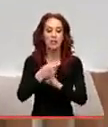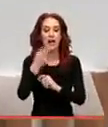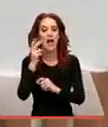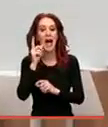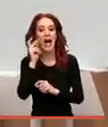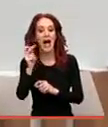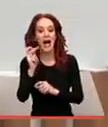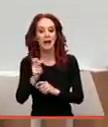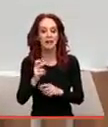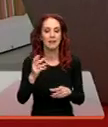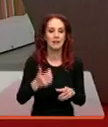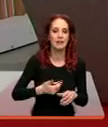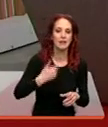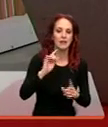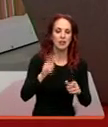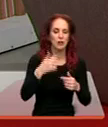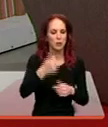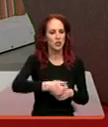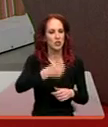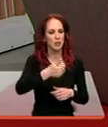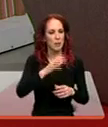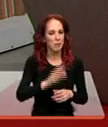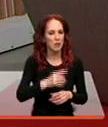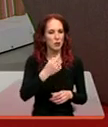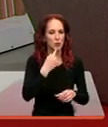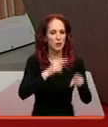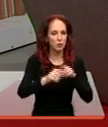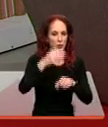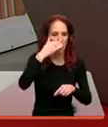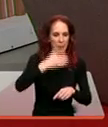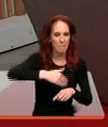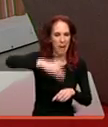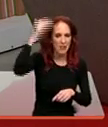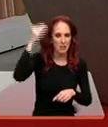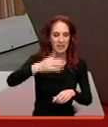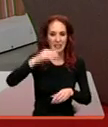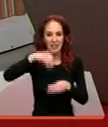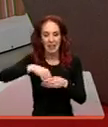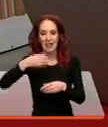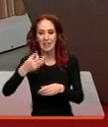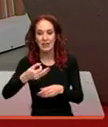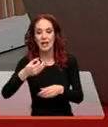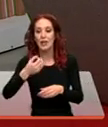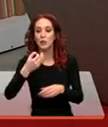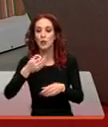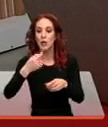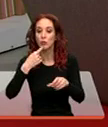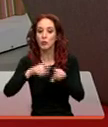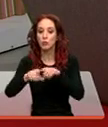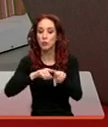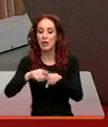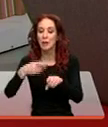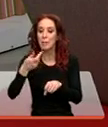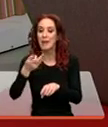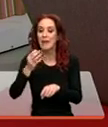eleita a culpa afinal o deputado mais velho era um quinta do ps que em 31 anos não não fumar da quinta e é